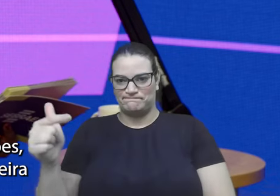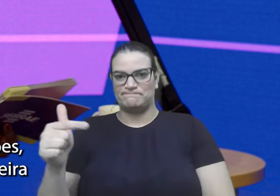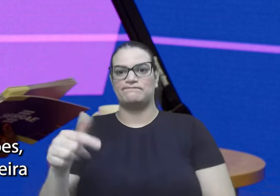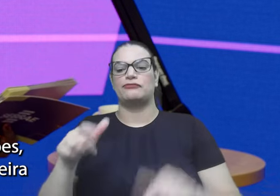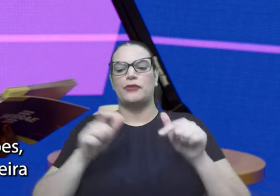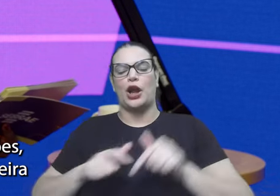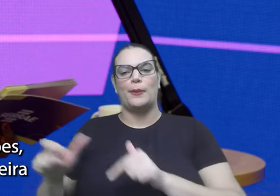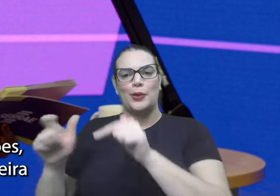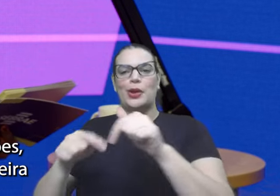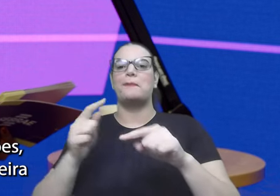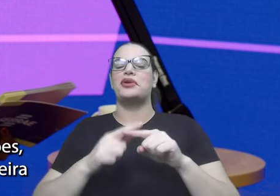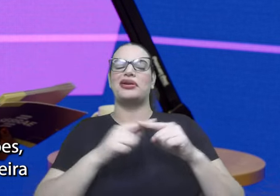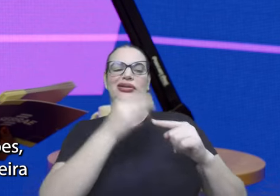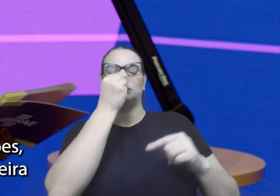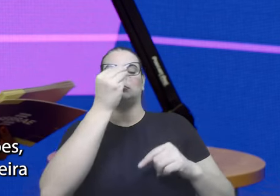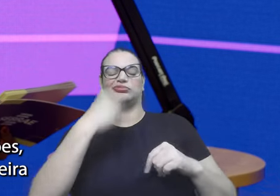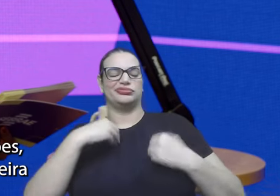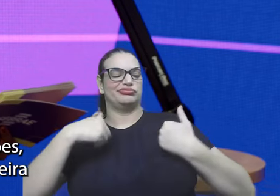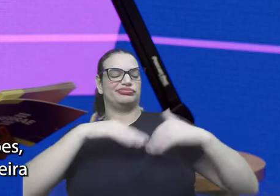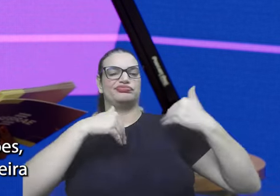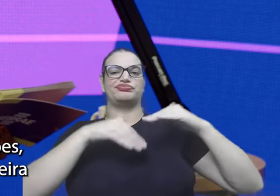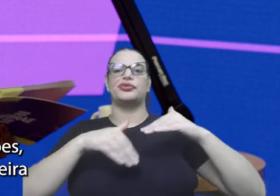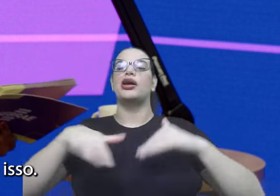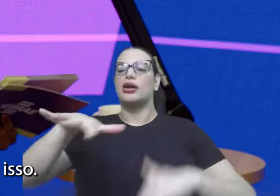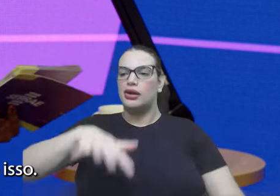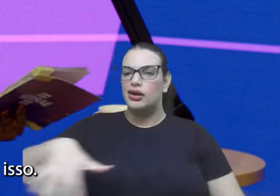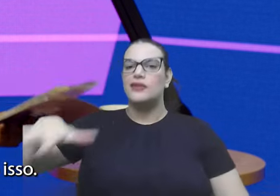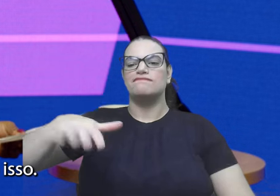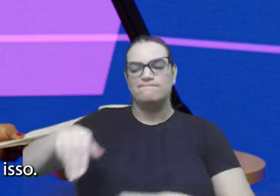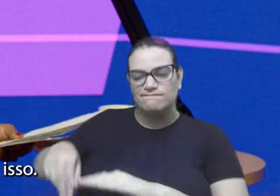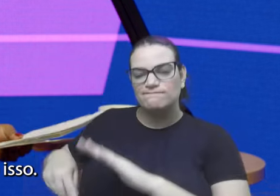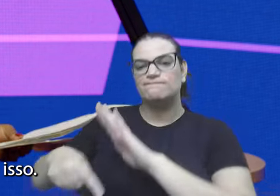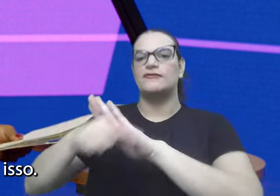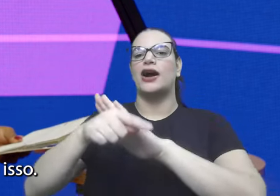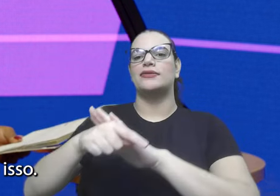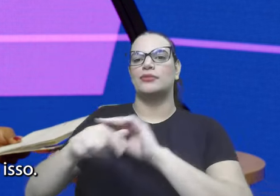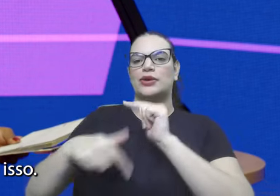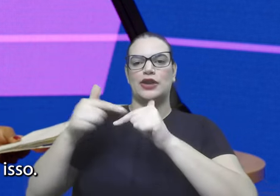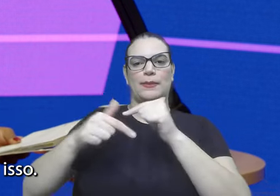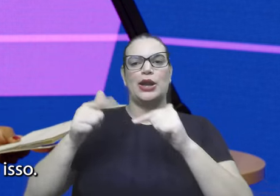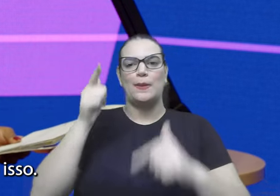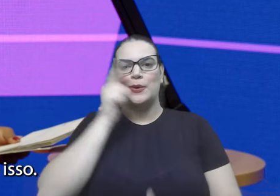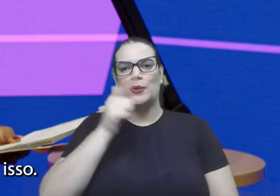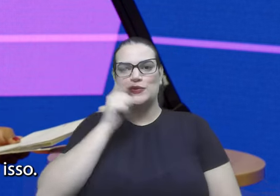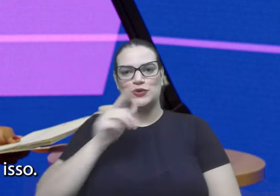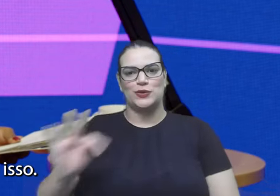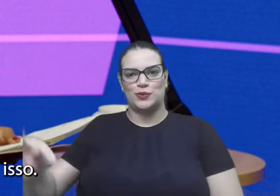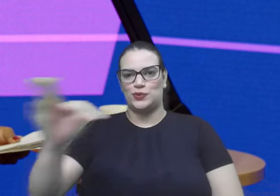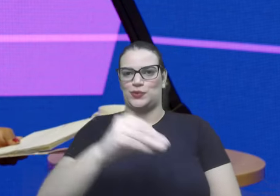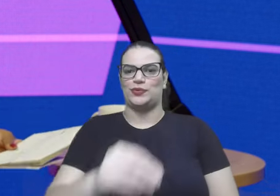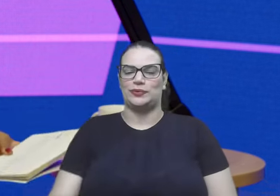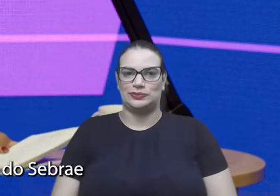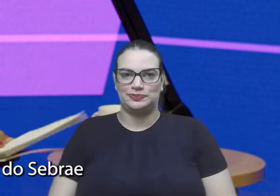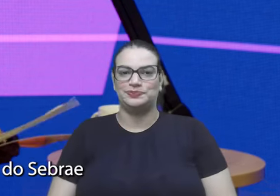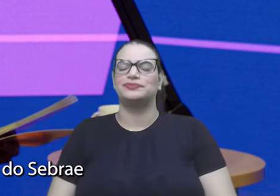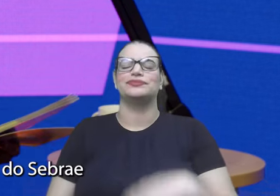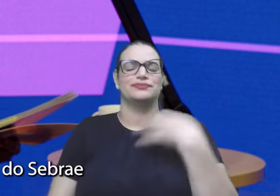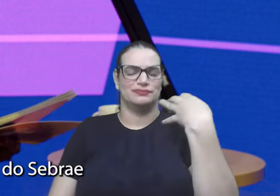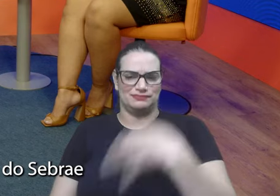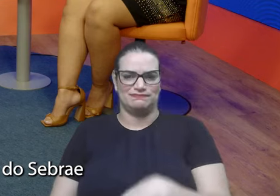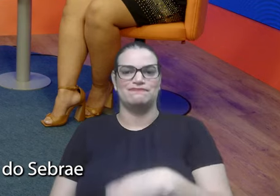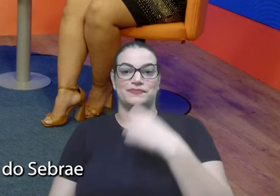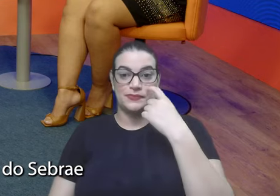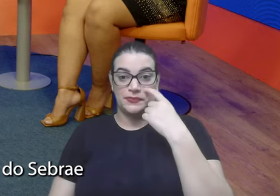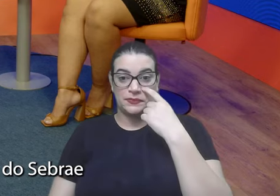posições porque ela abre mão da carreira para poder dar conta de tudo isso exato exato tem uma